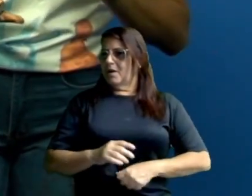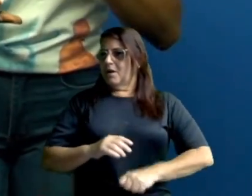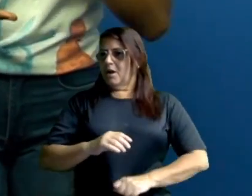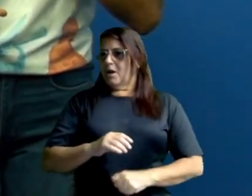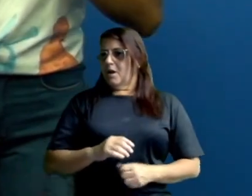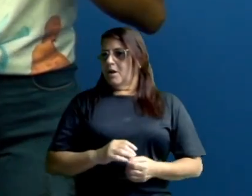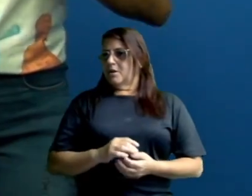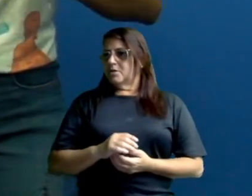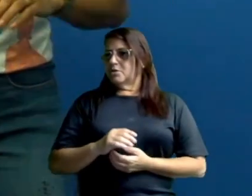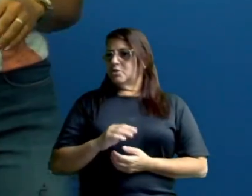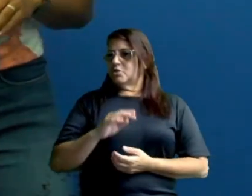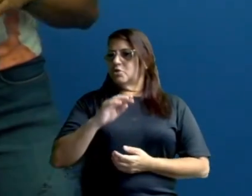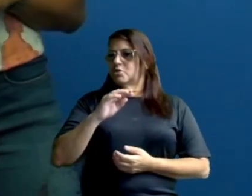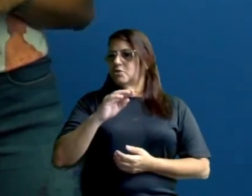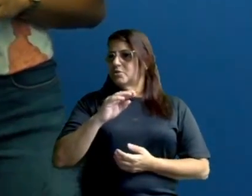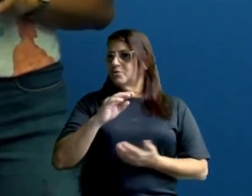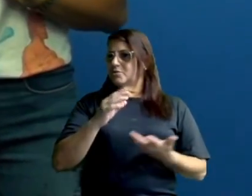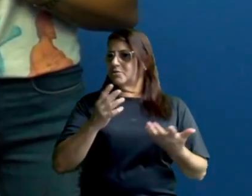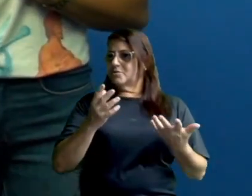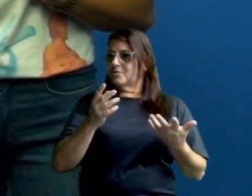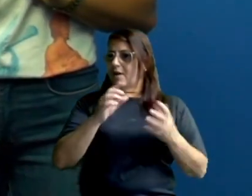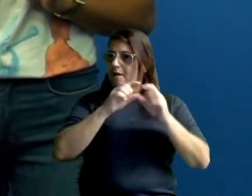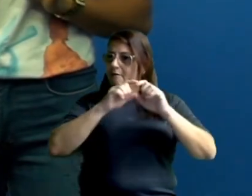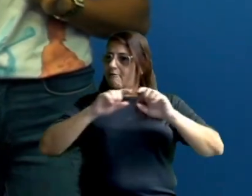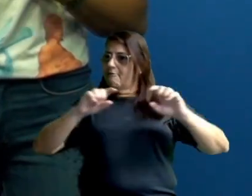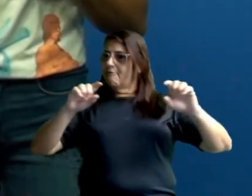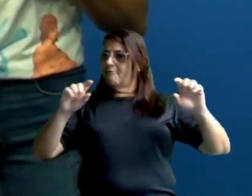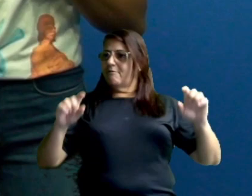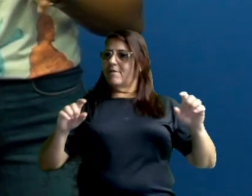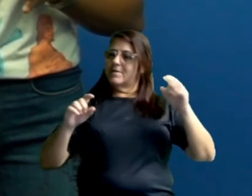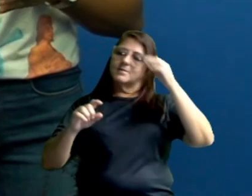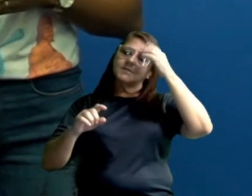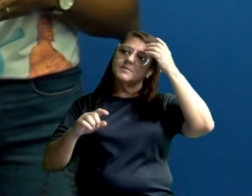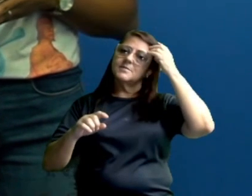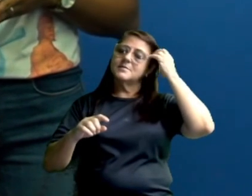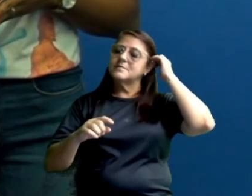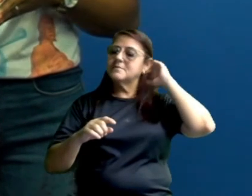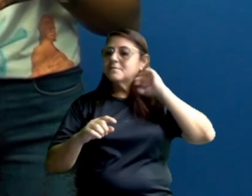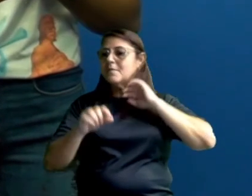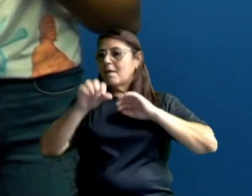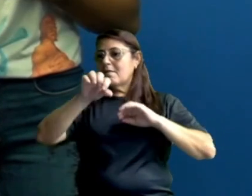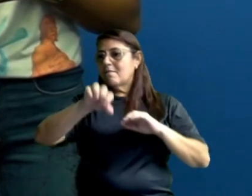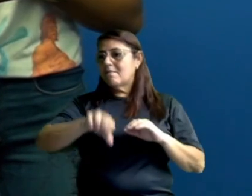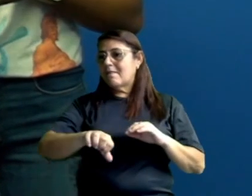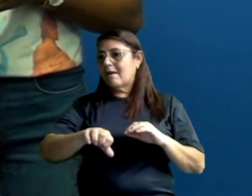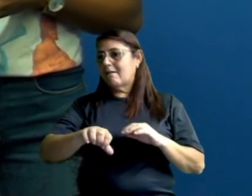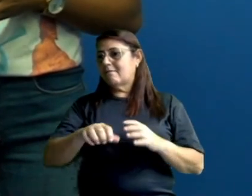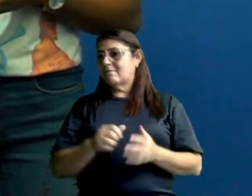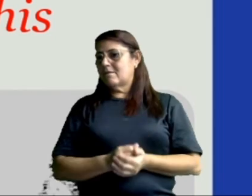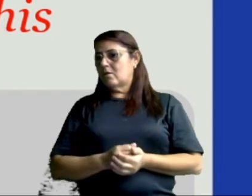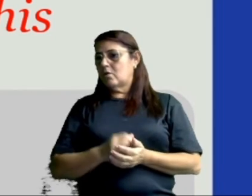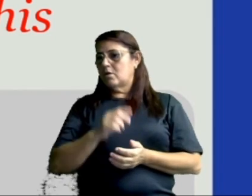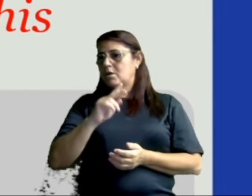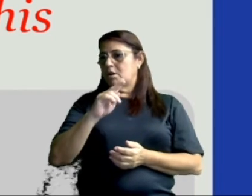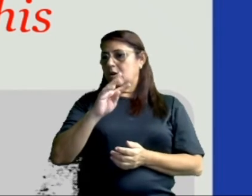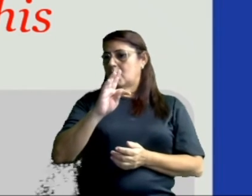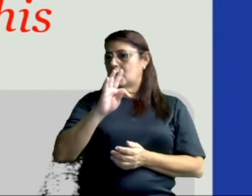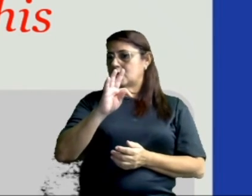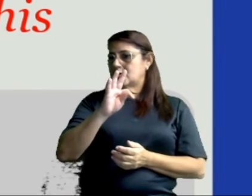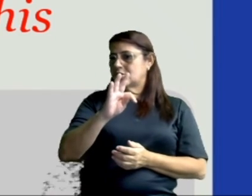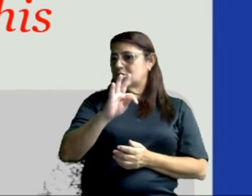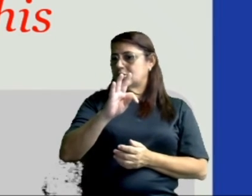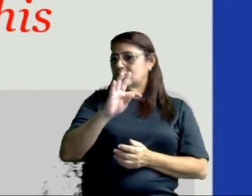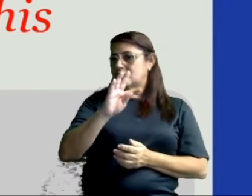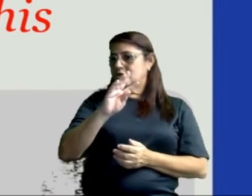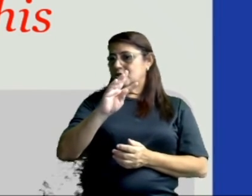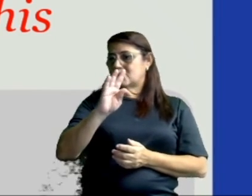Vamos saber, ó, check the answer. Gente, na negação ela ficou they are not, olha o not aí